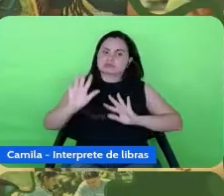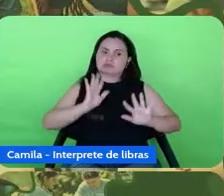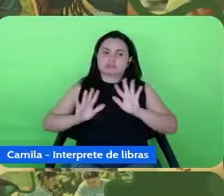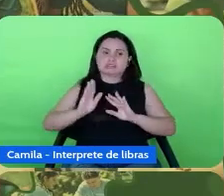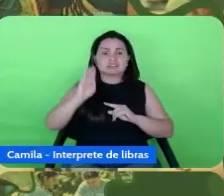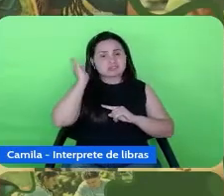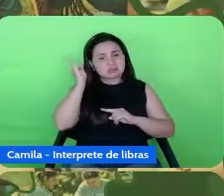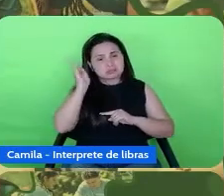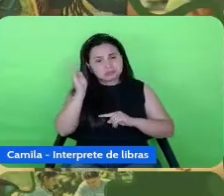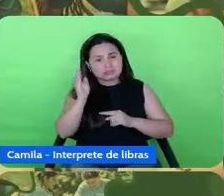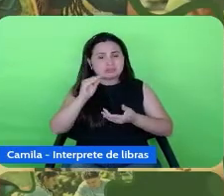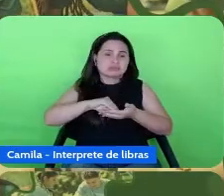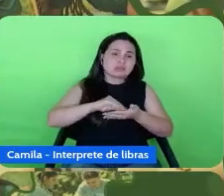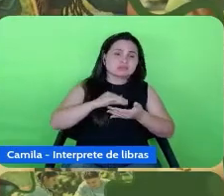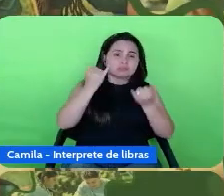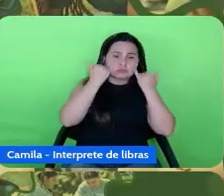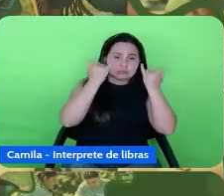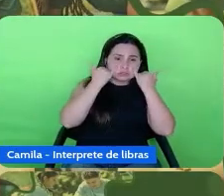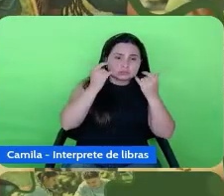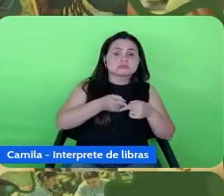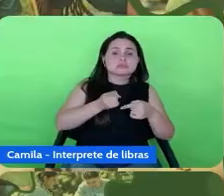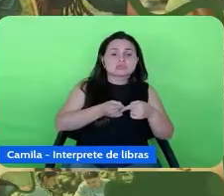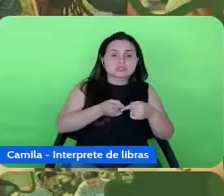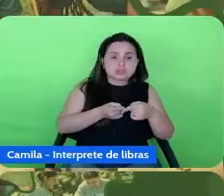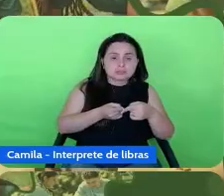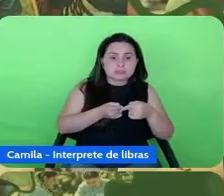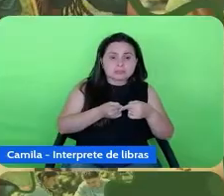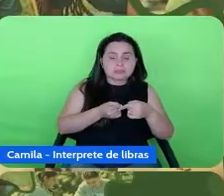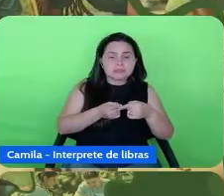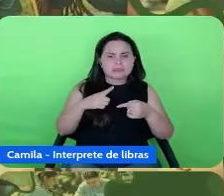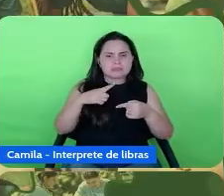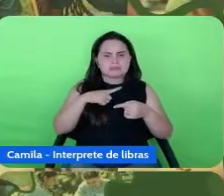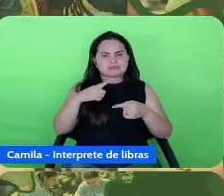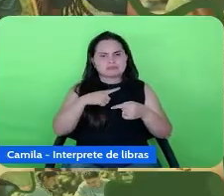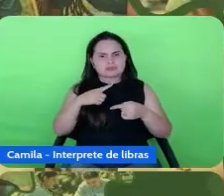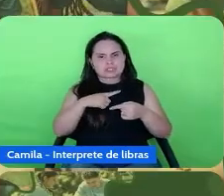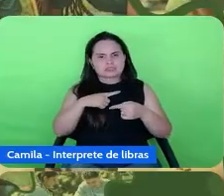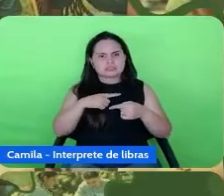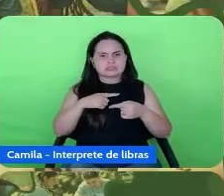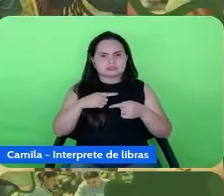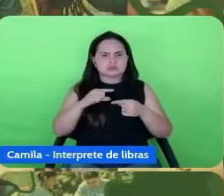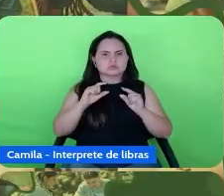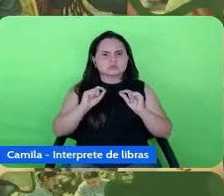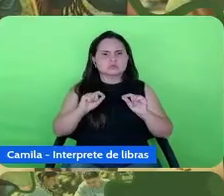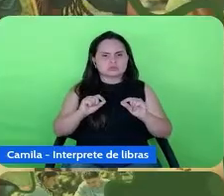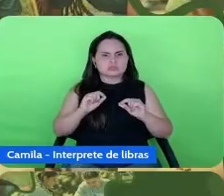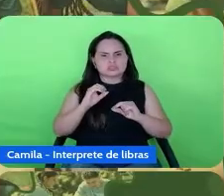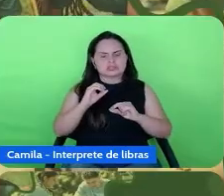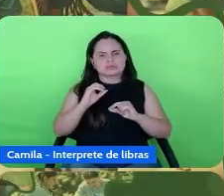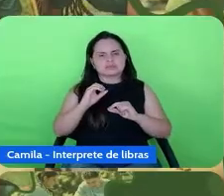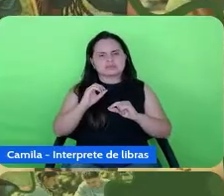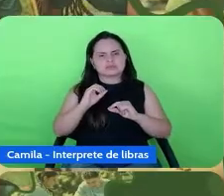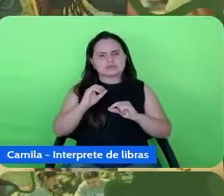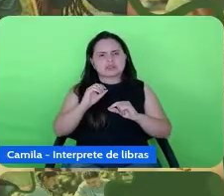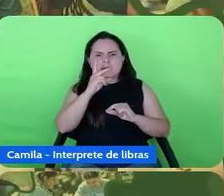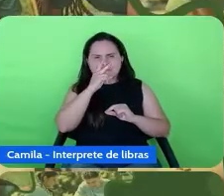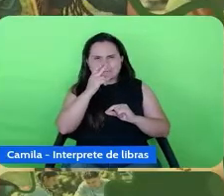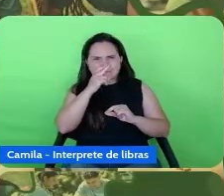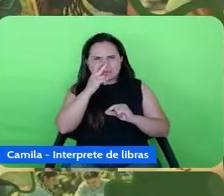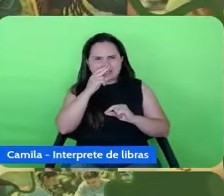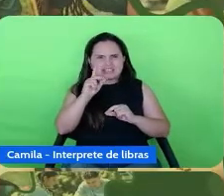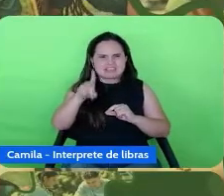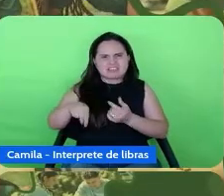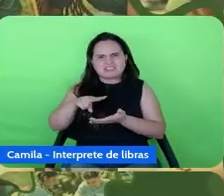burrice e a desinformação? Porque tem greenwashing, tem bluewashing. Sabe o que é greenwashing? Parecer que é